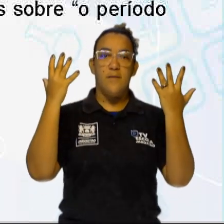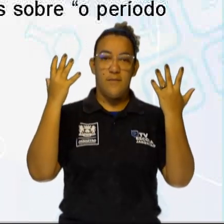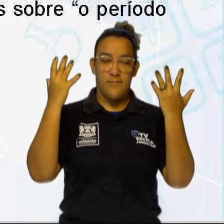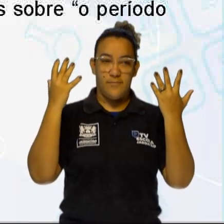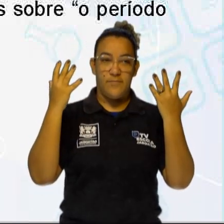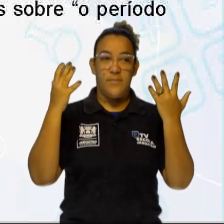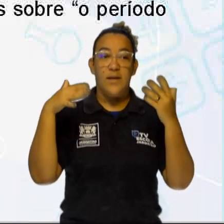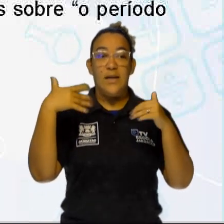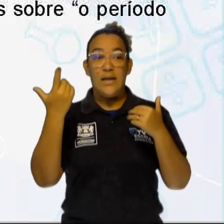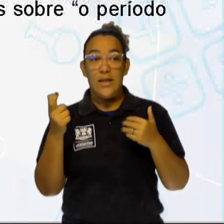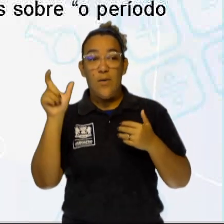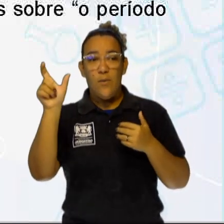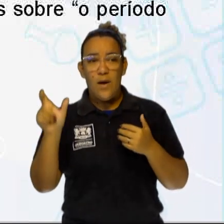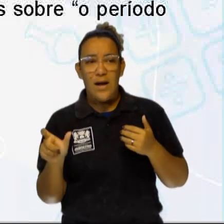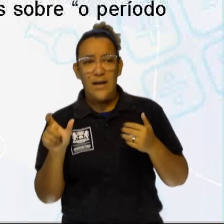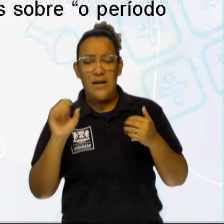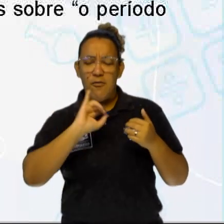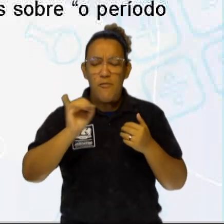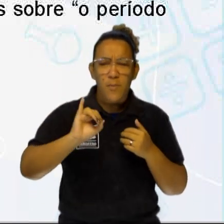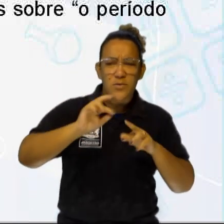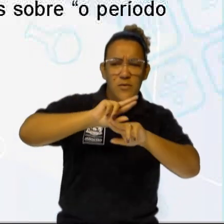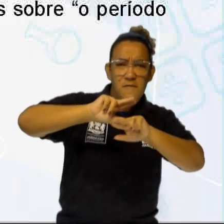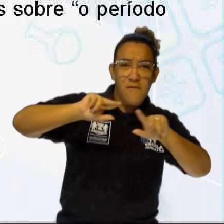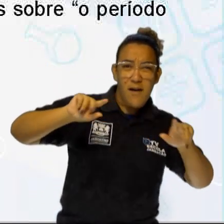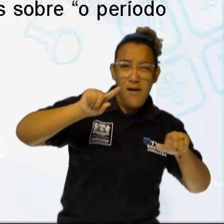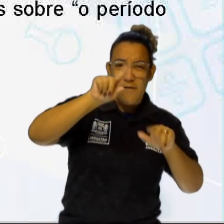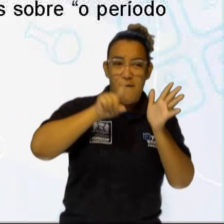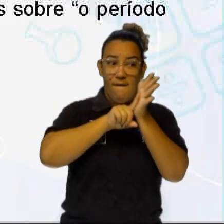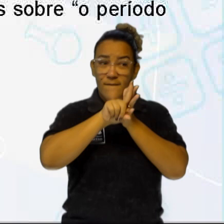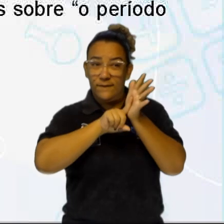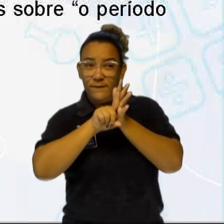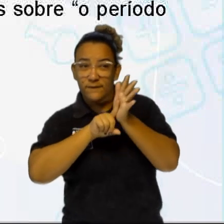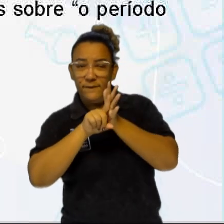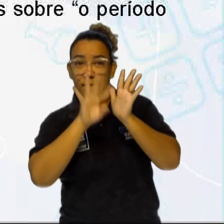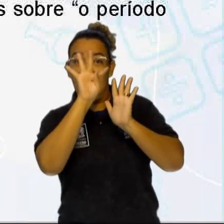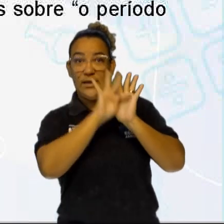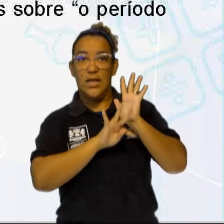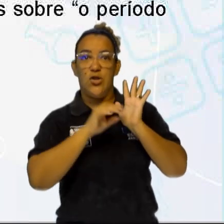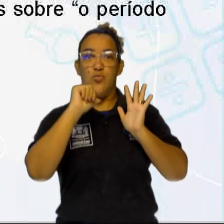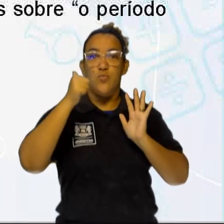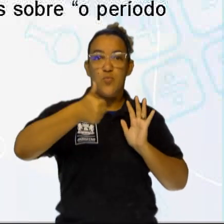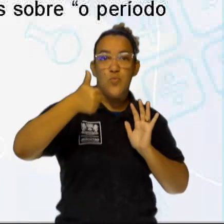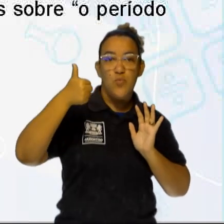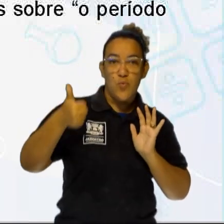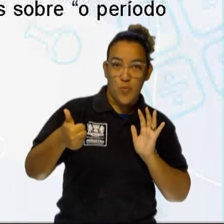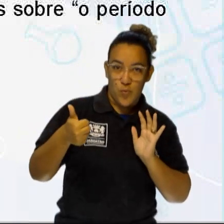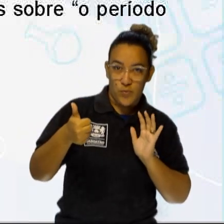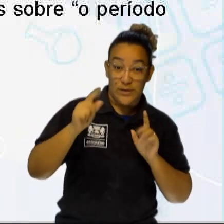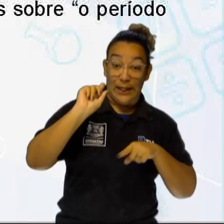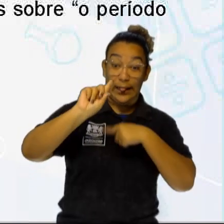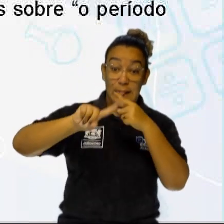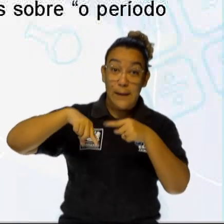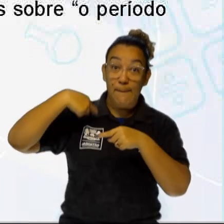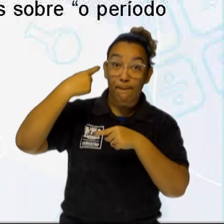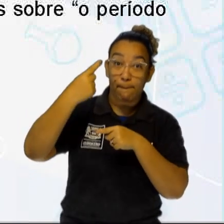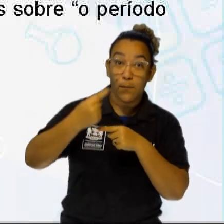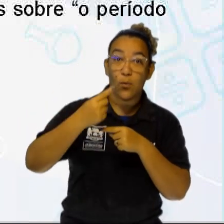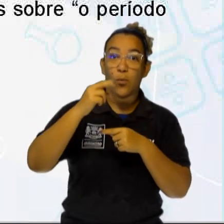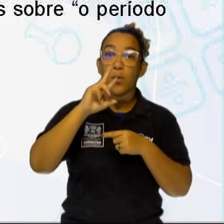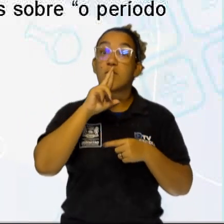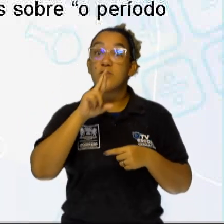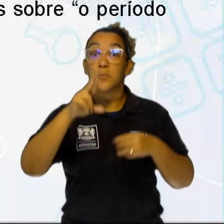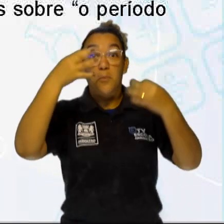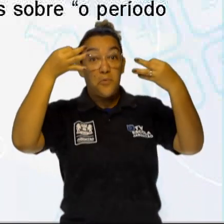Com o auxílio dessas informações, analise o texto 11 e, acerca dele, assinale a alternativa